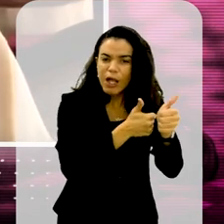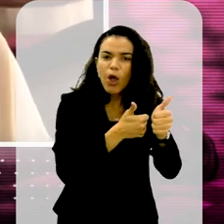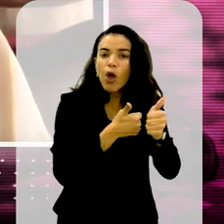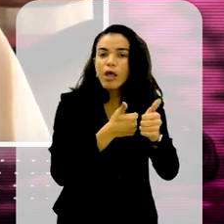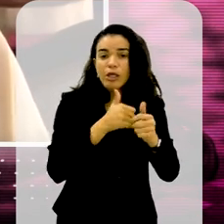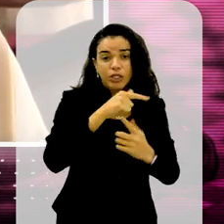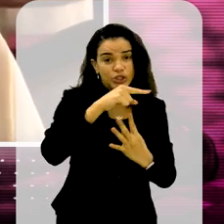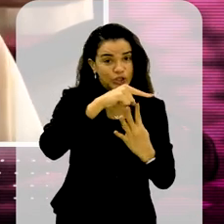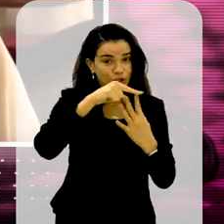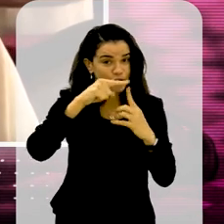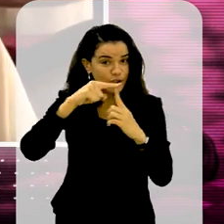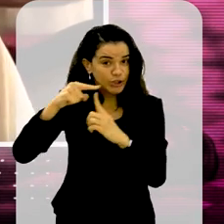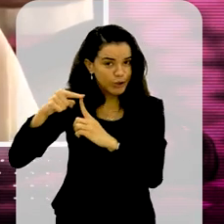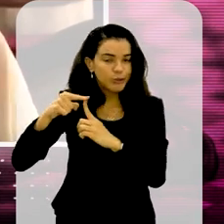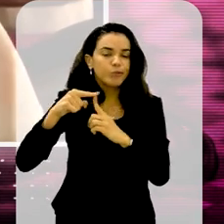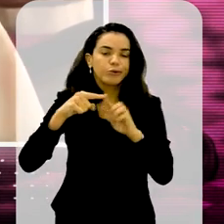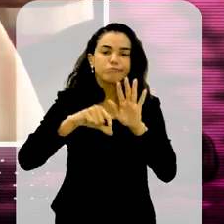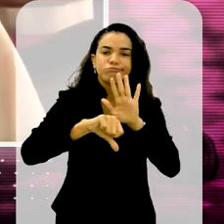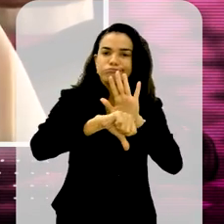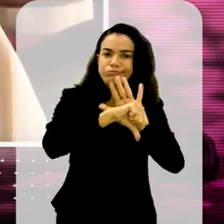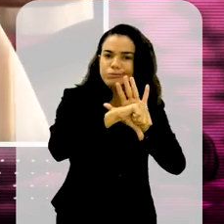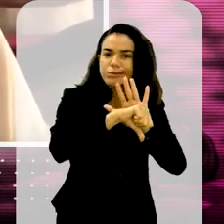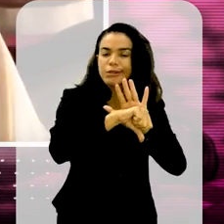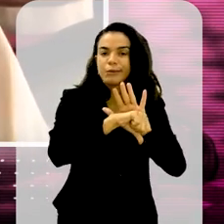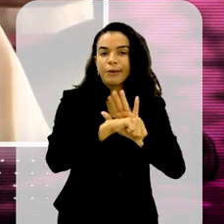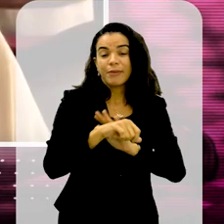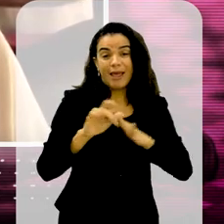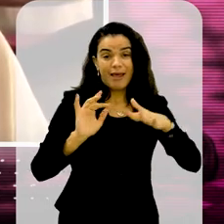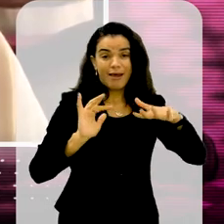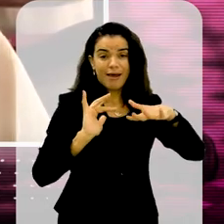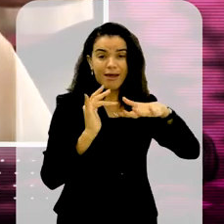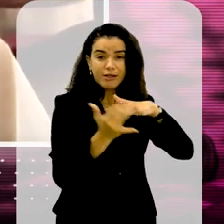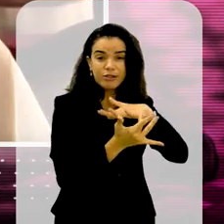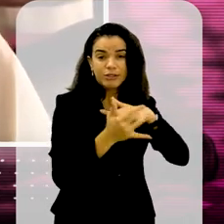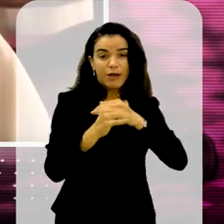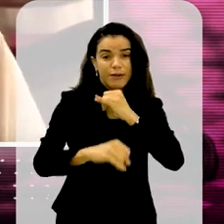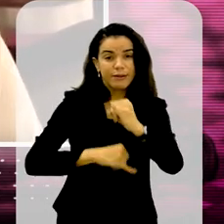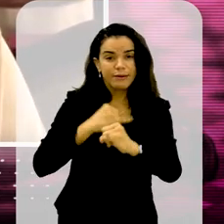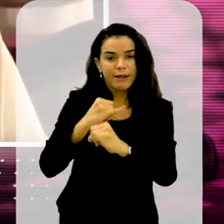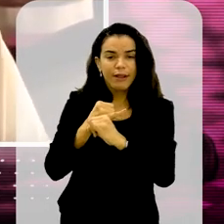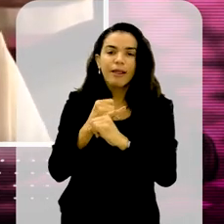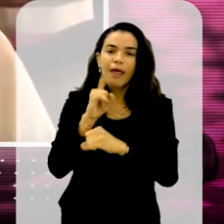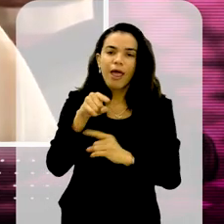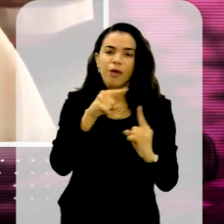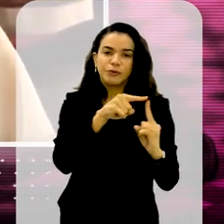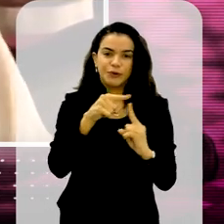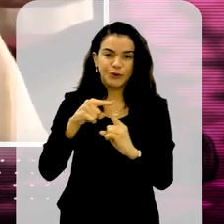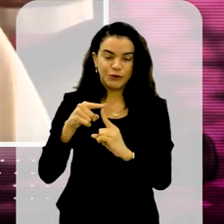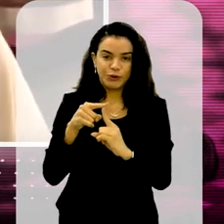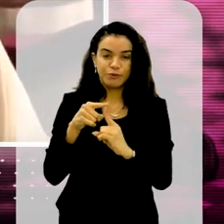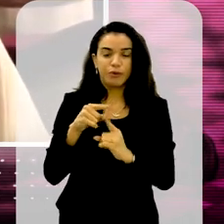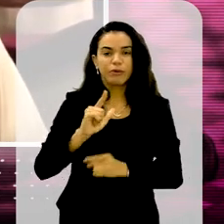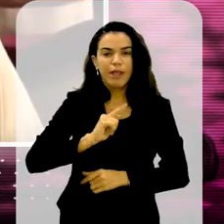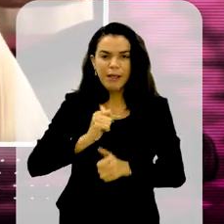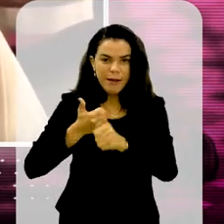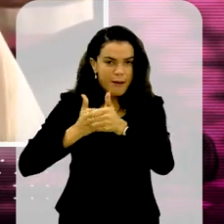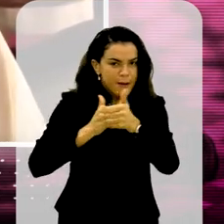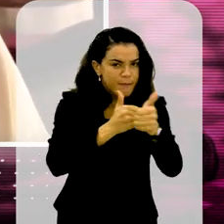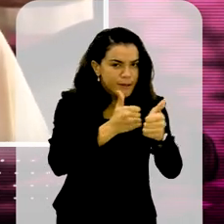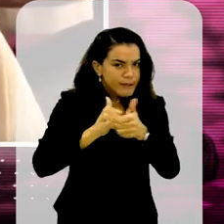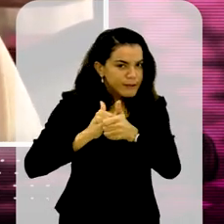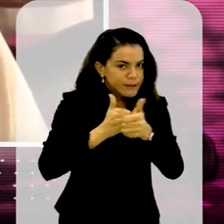crime pode ser praticado, efetivado. A rede social, a internet é uma das formas. Existe aquela